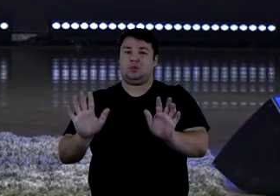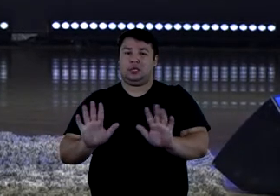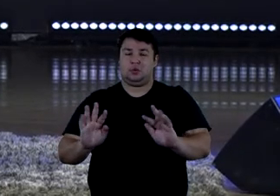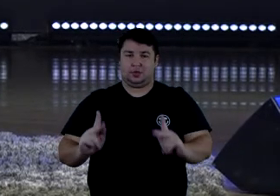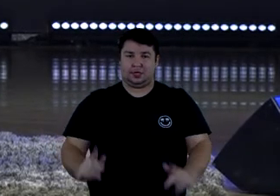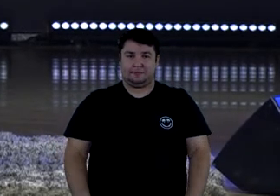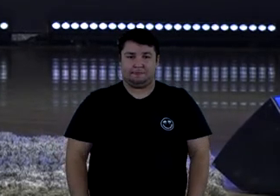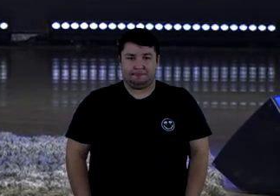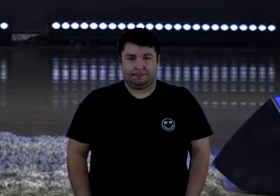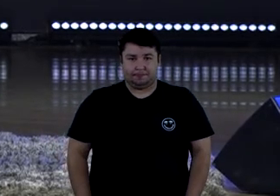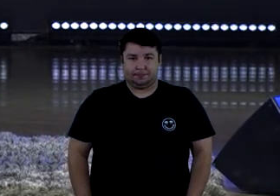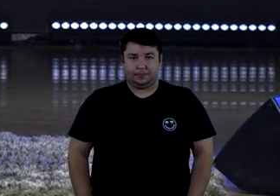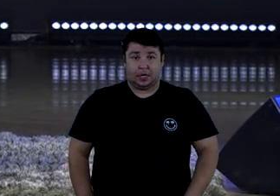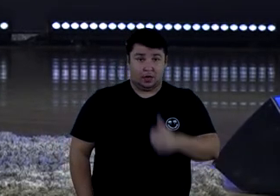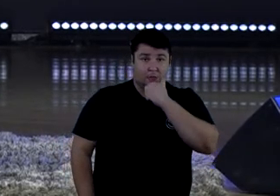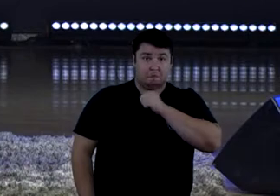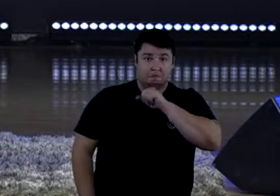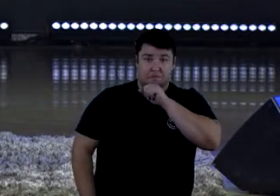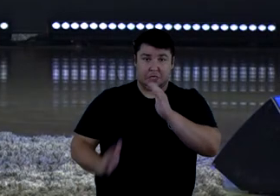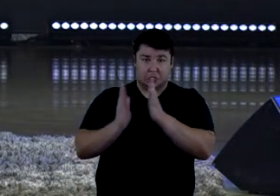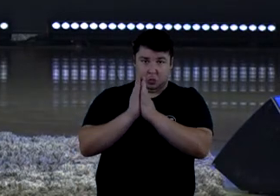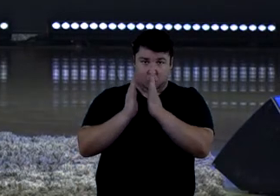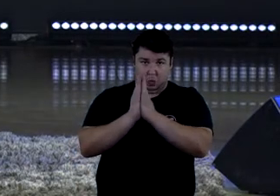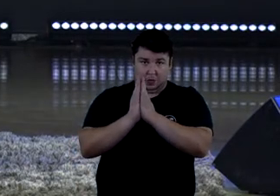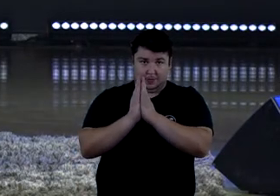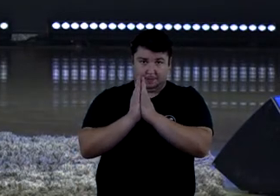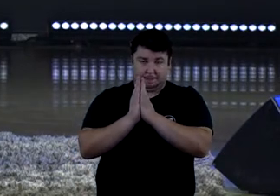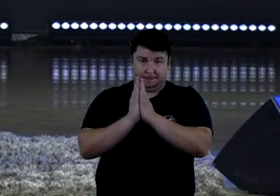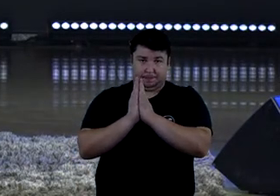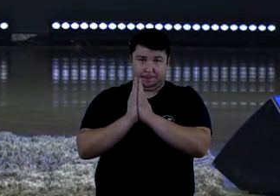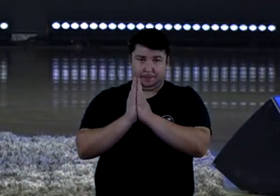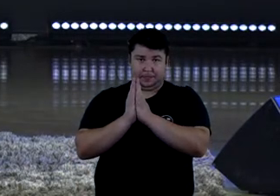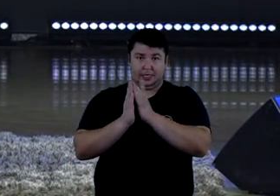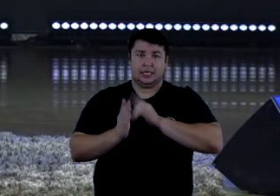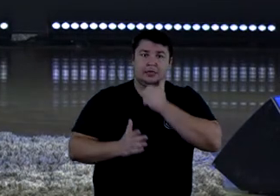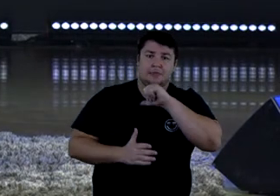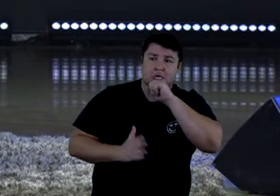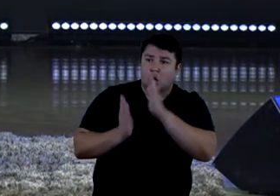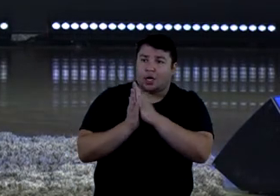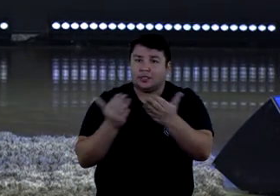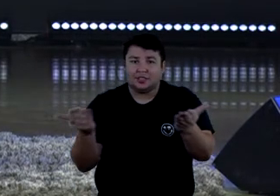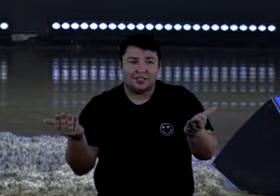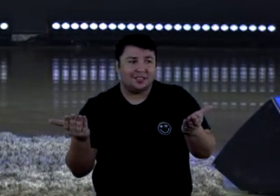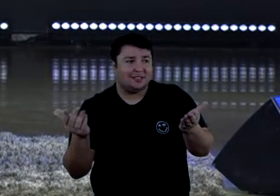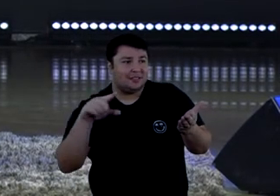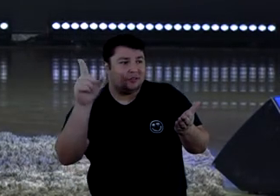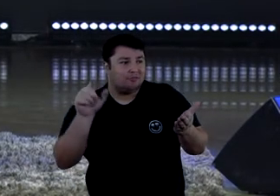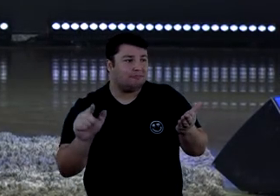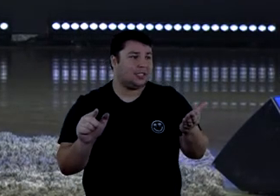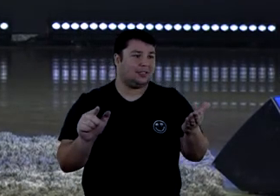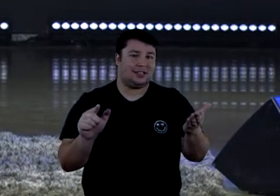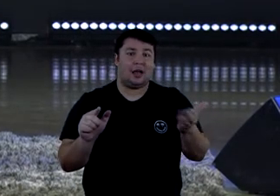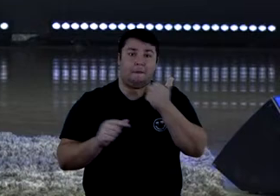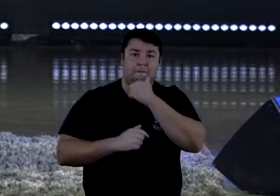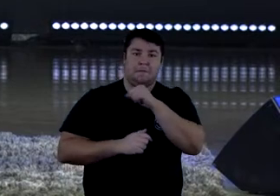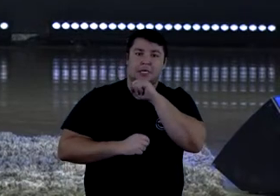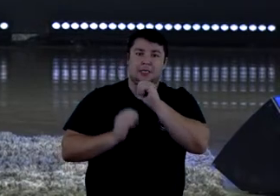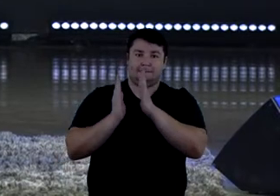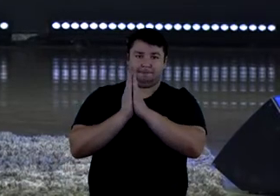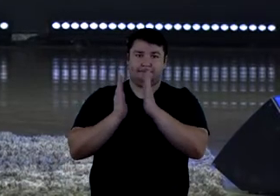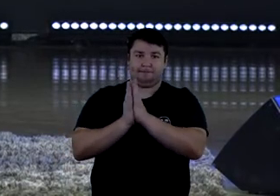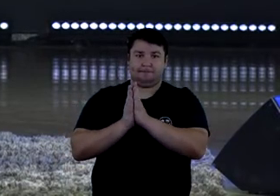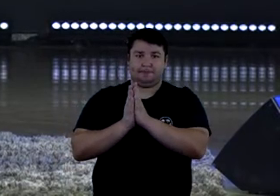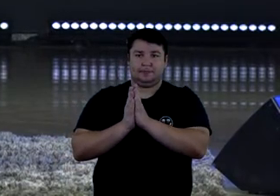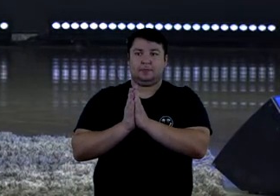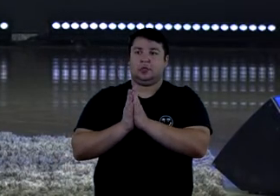tá? As mães que oram, tem mãe que ora aqui? As mães que oram,